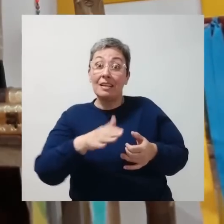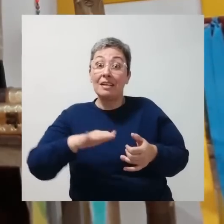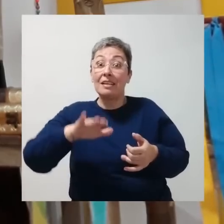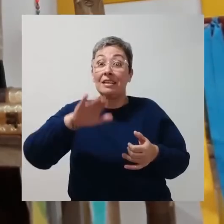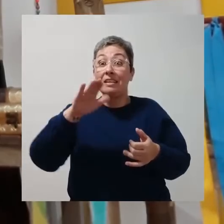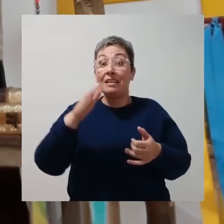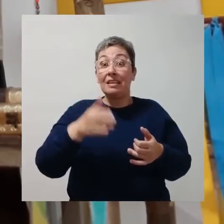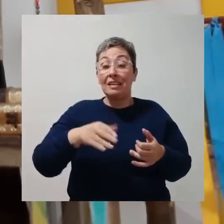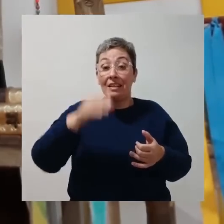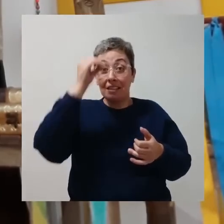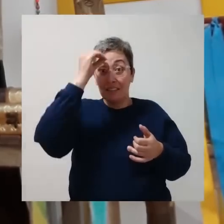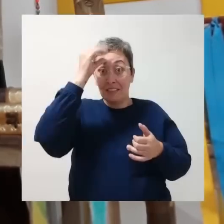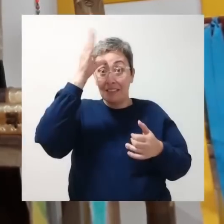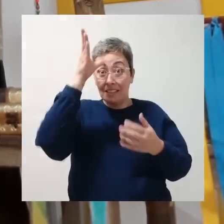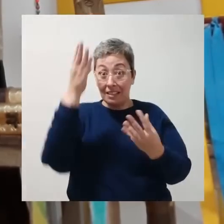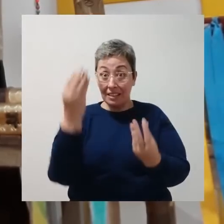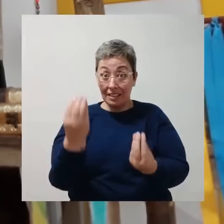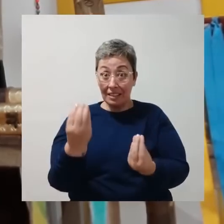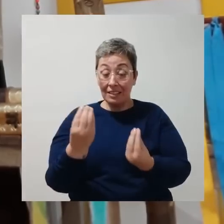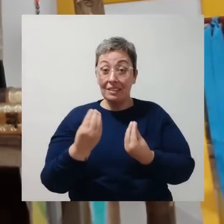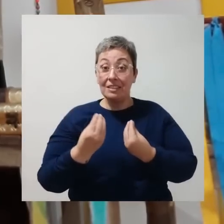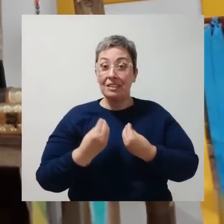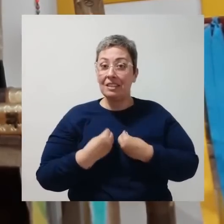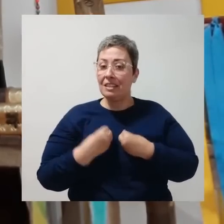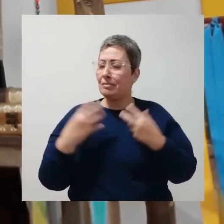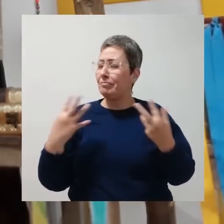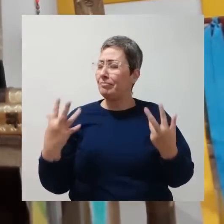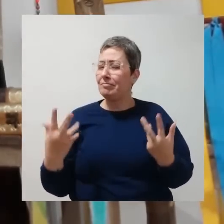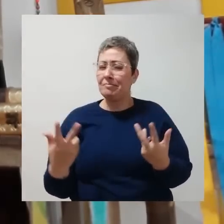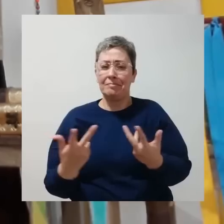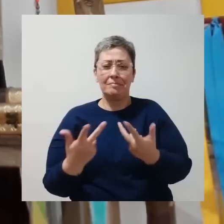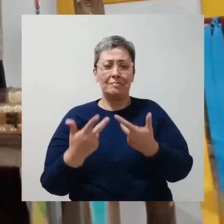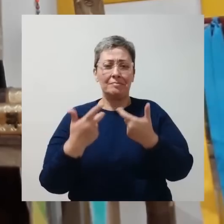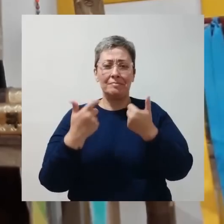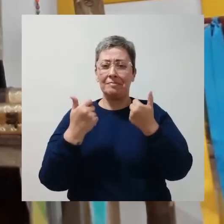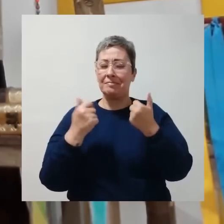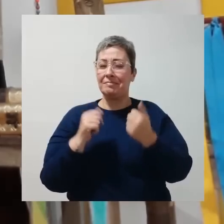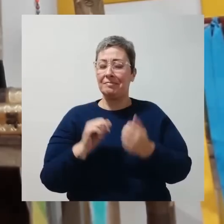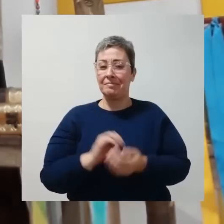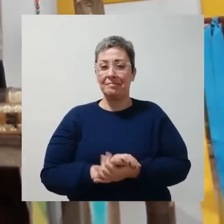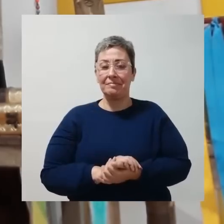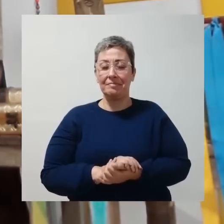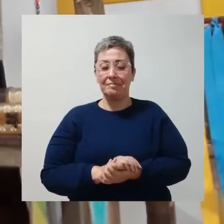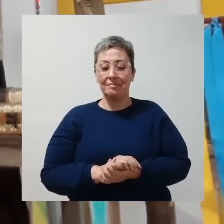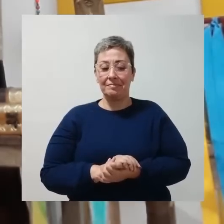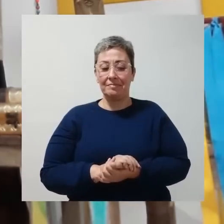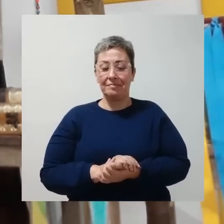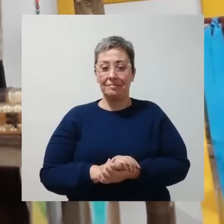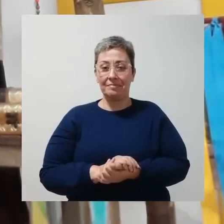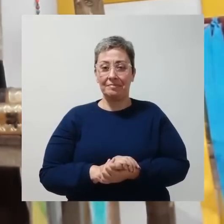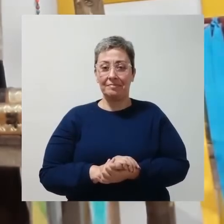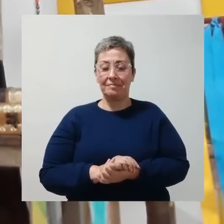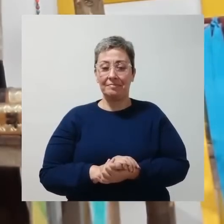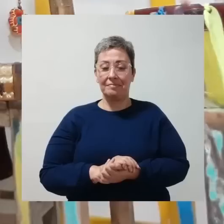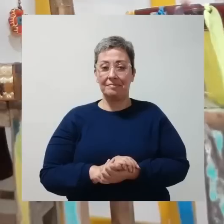do conhecimento que nos trouxe. Que coisa maravilhosa!